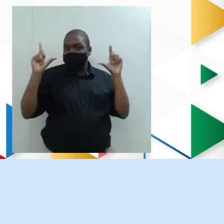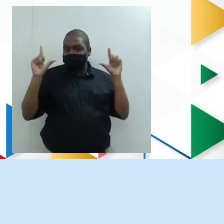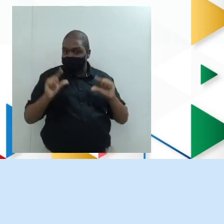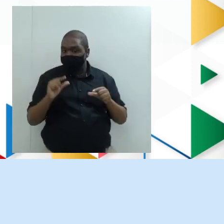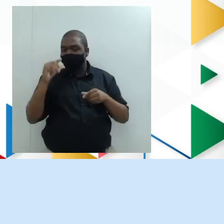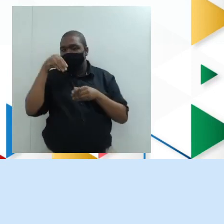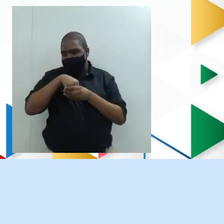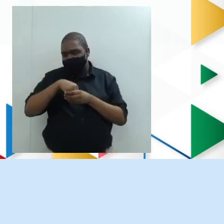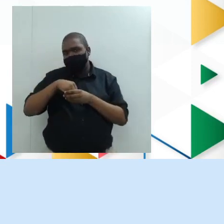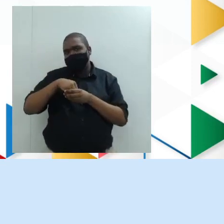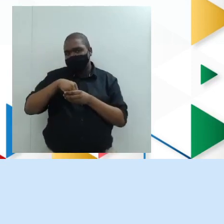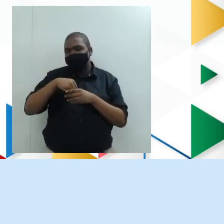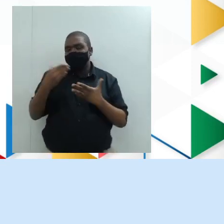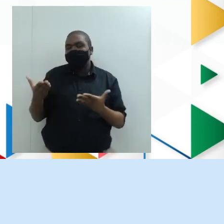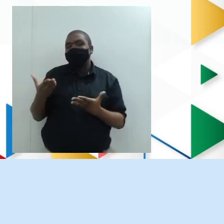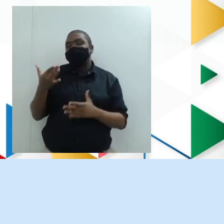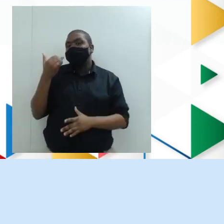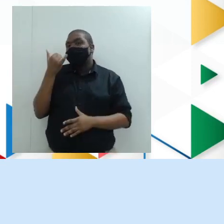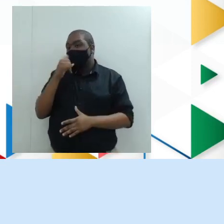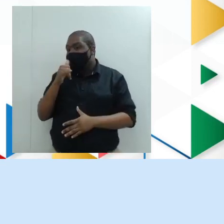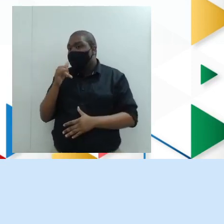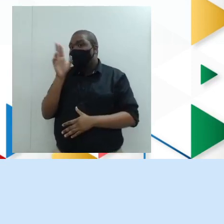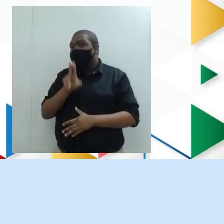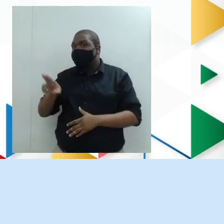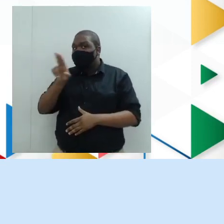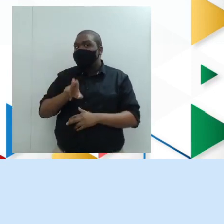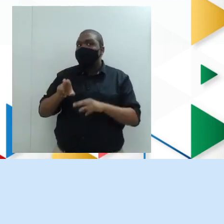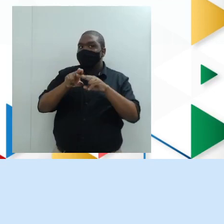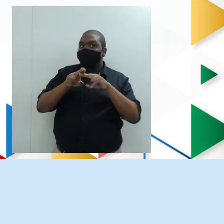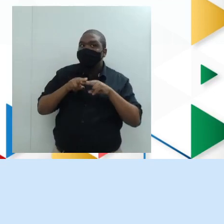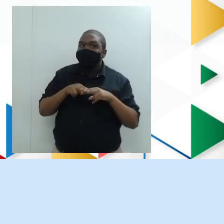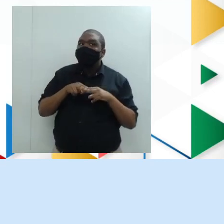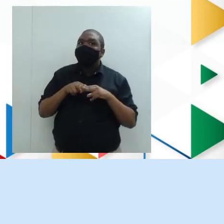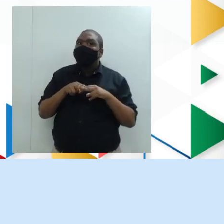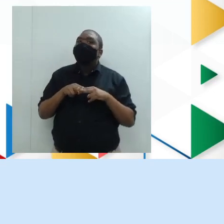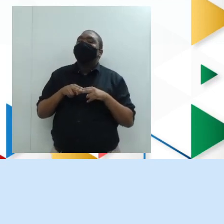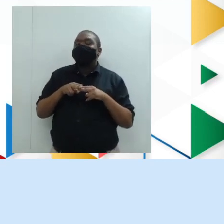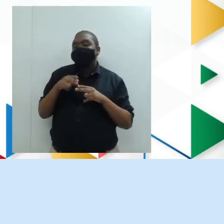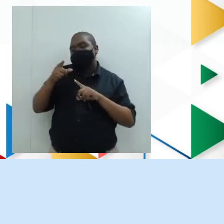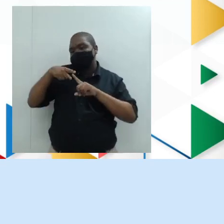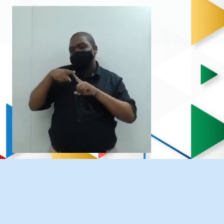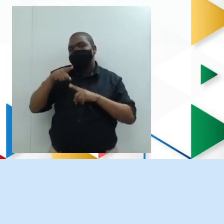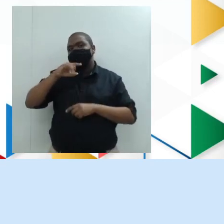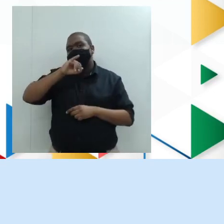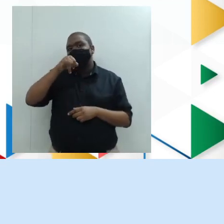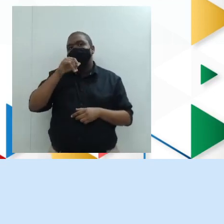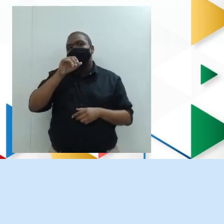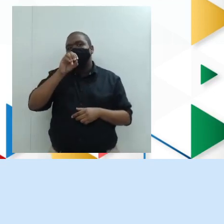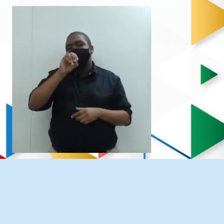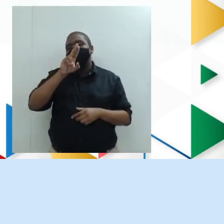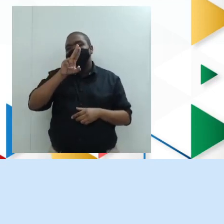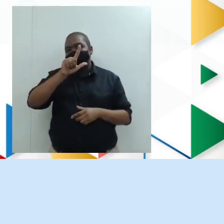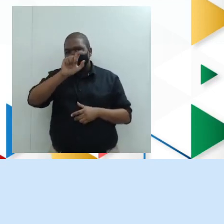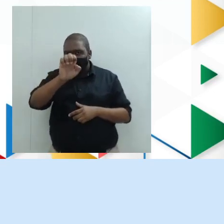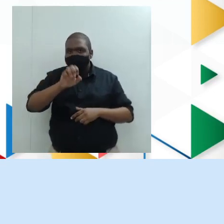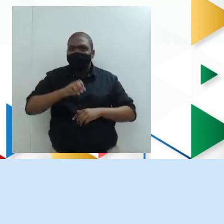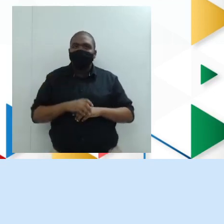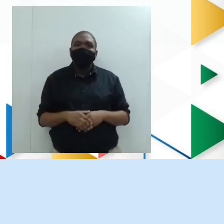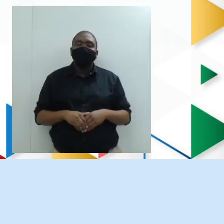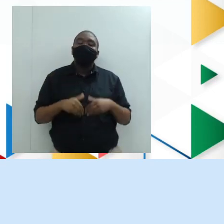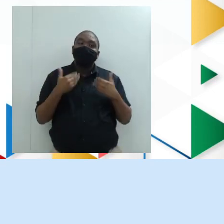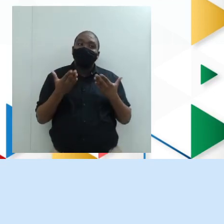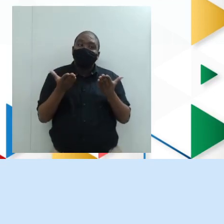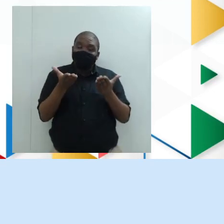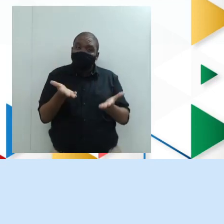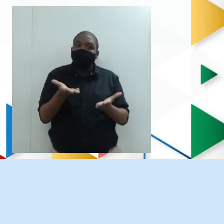circuito, consumindo essa energia por meio do efeito que é conhecido como Joule. Então, dessa